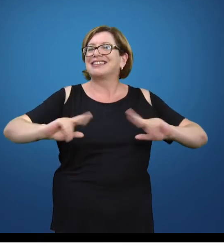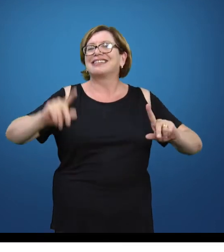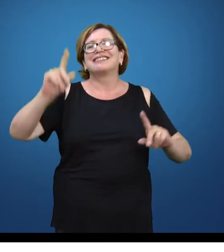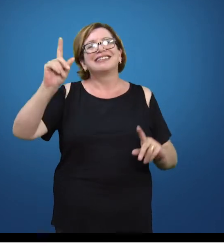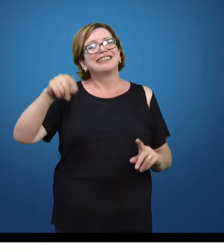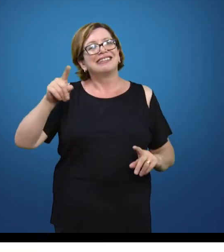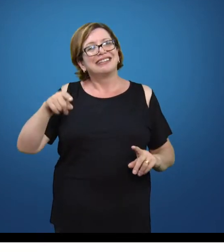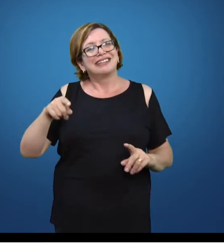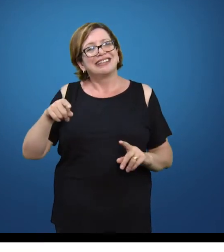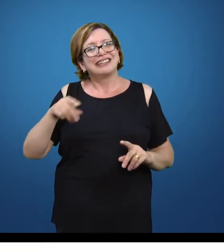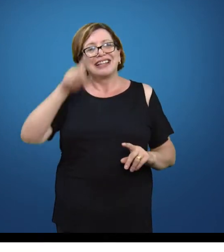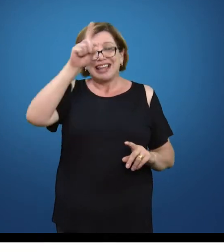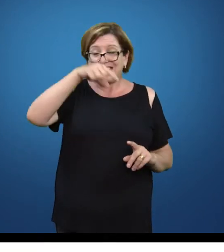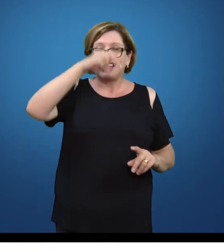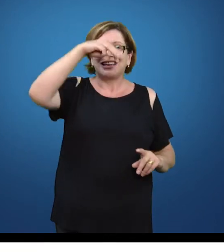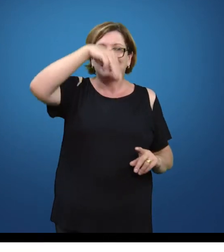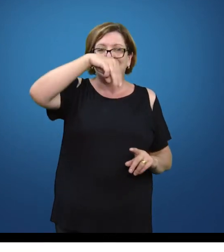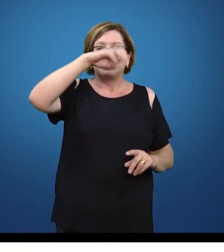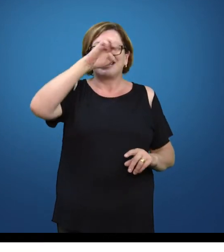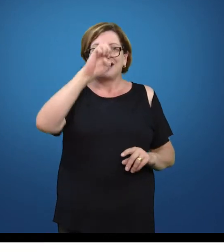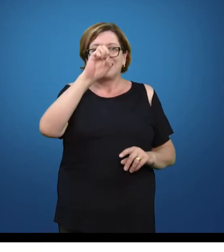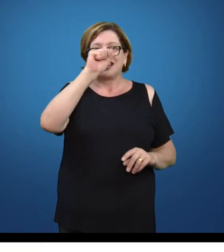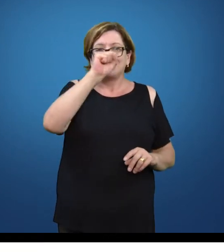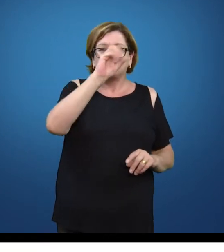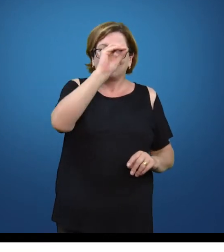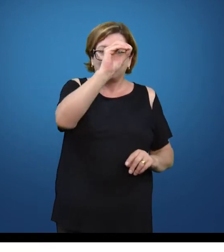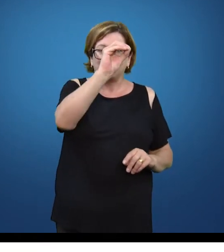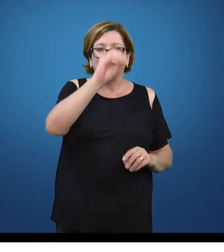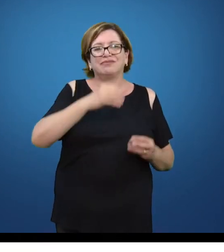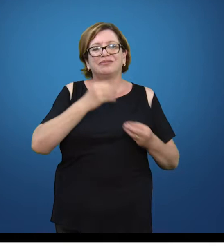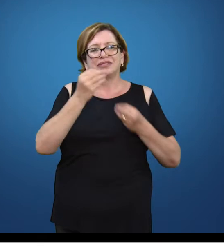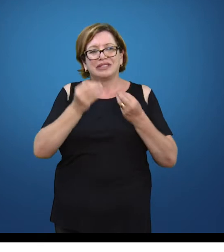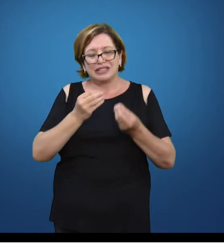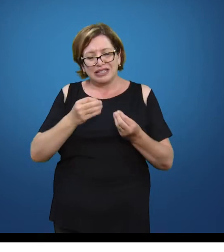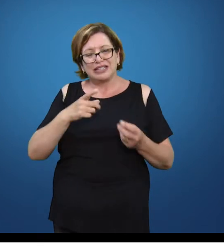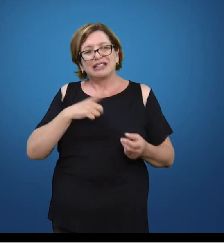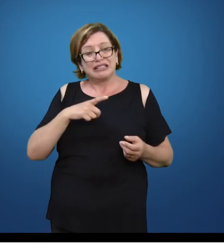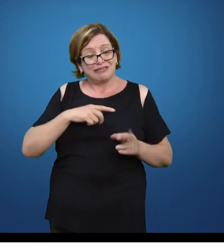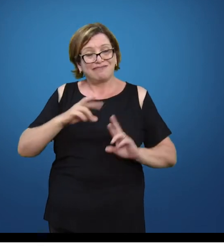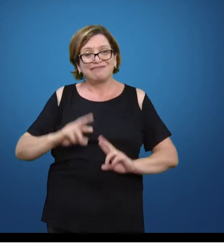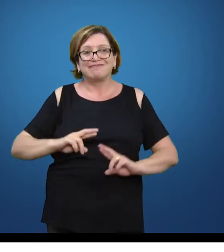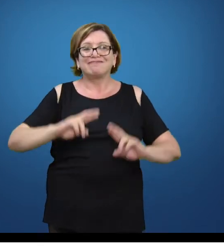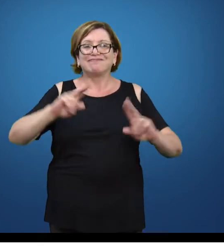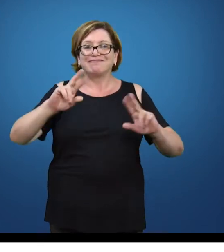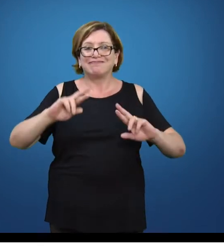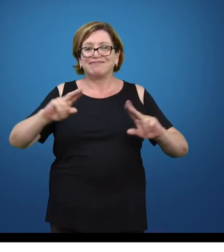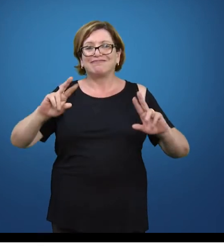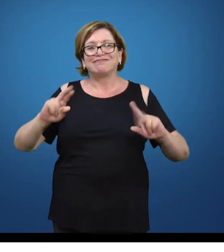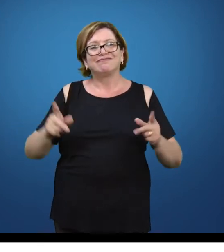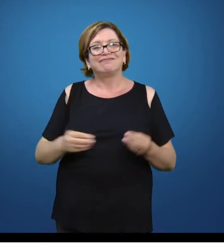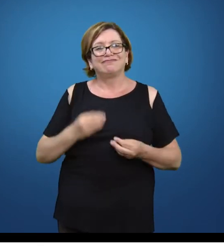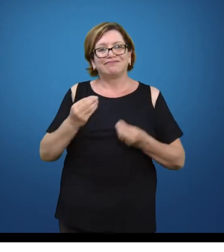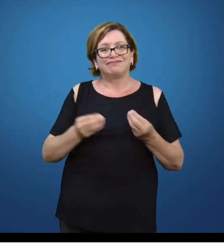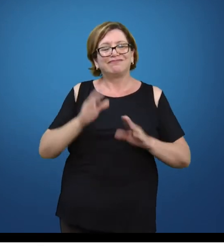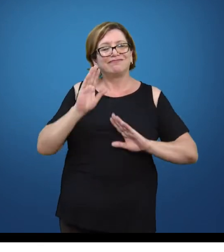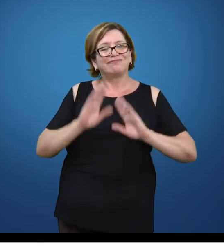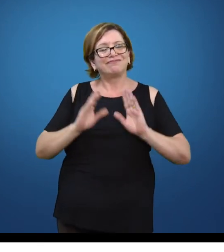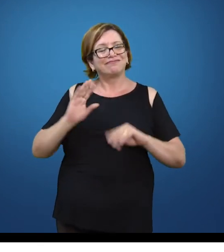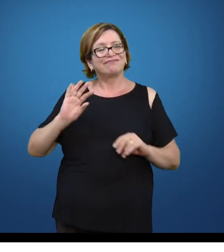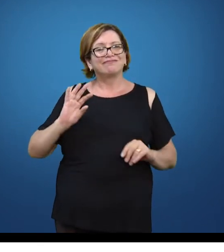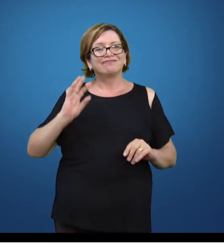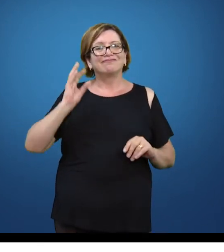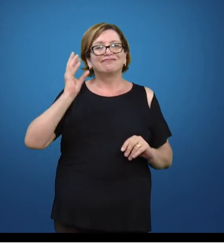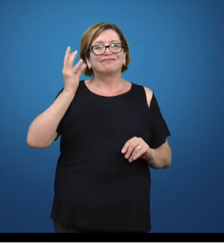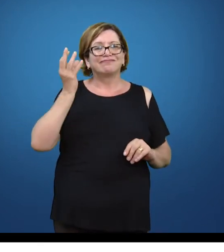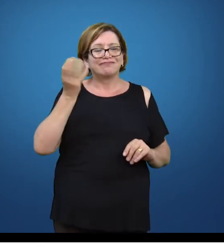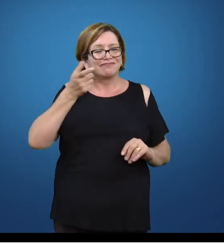em seu nível meso, em seu nível de unidade escolar, tem diferenciação e tem algumas situações que a